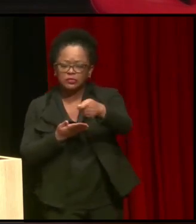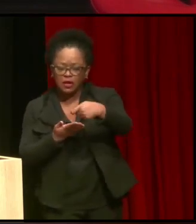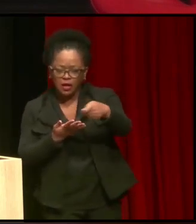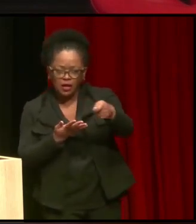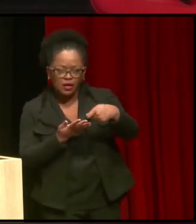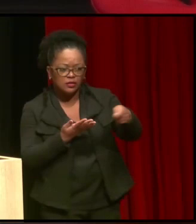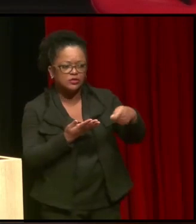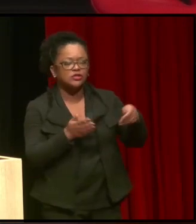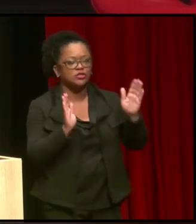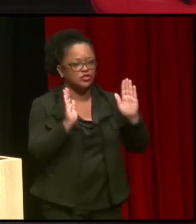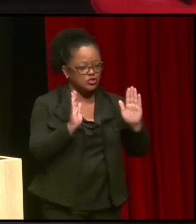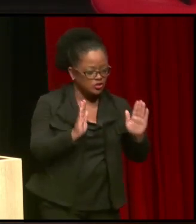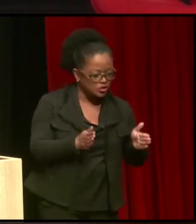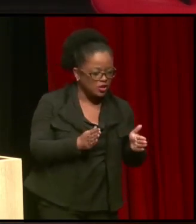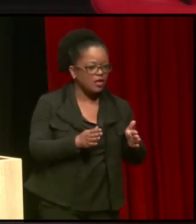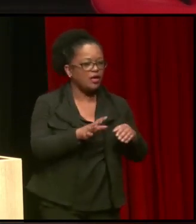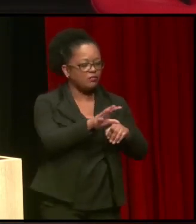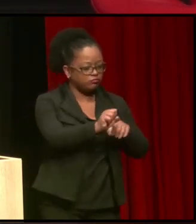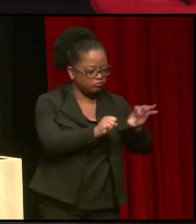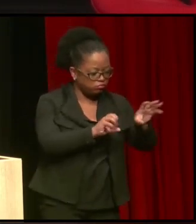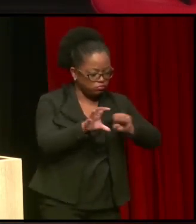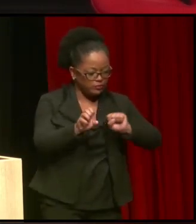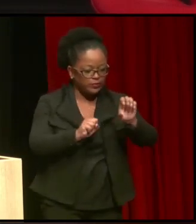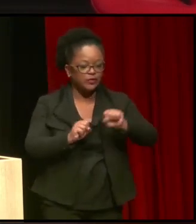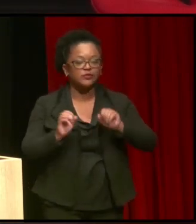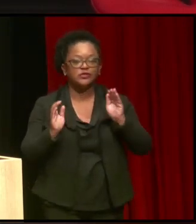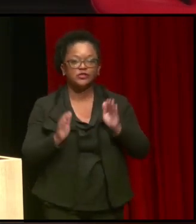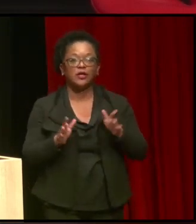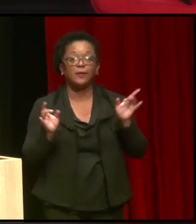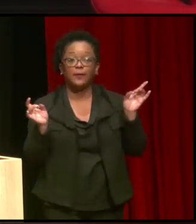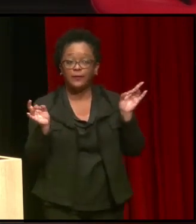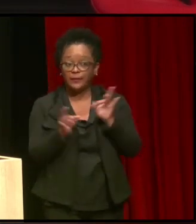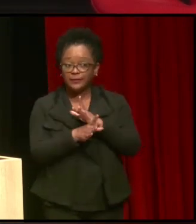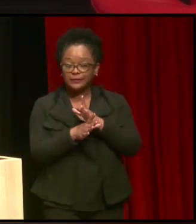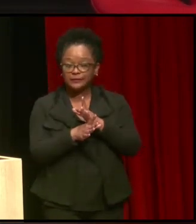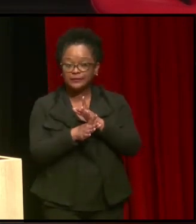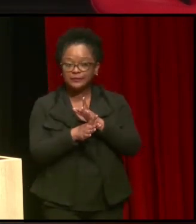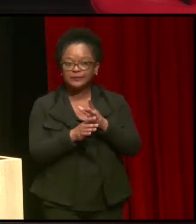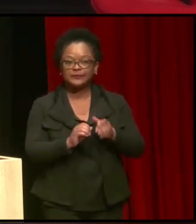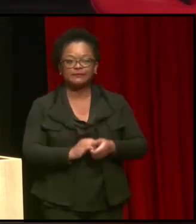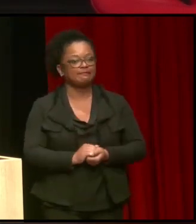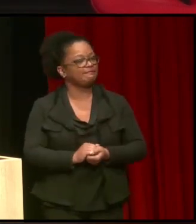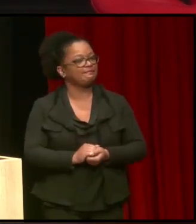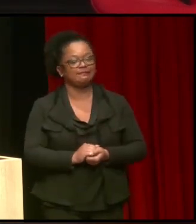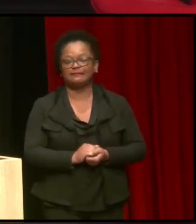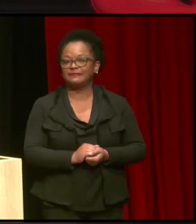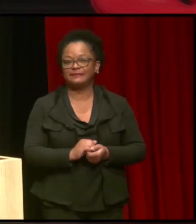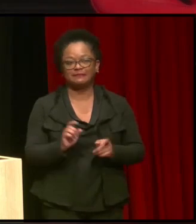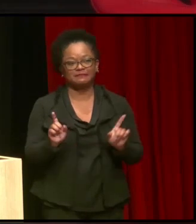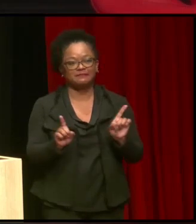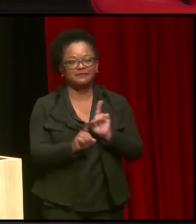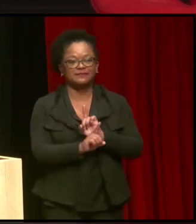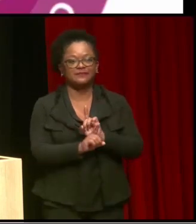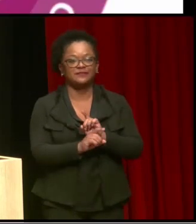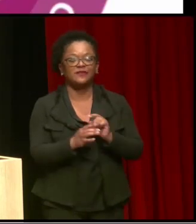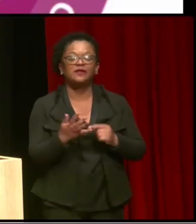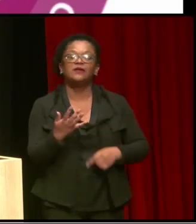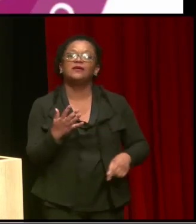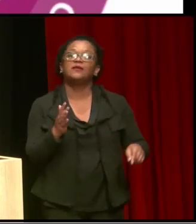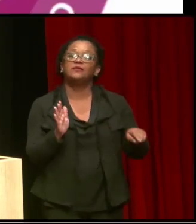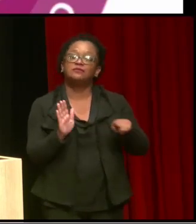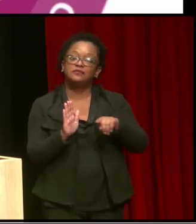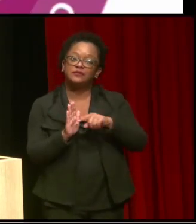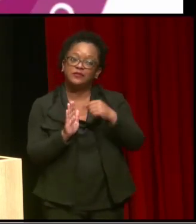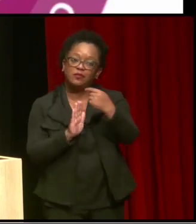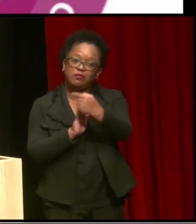Chegou na mão de todo mundo a Bíblia. Está pronto o serviço? Não. Aí vem um outro passo, que é o